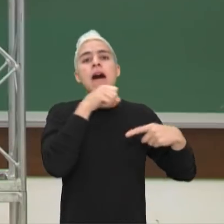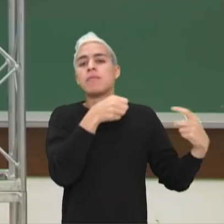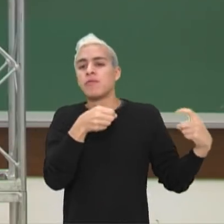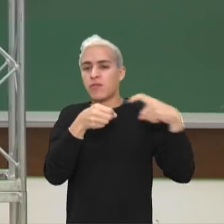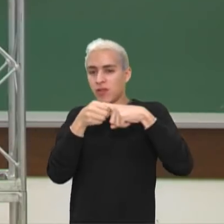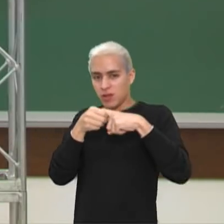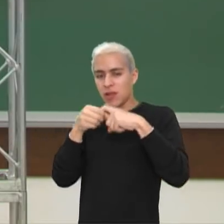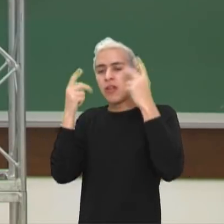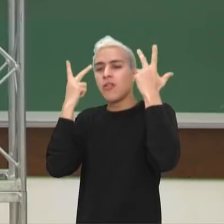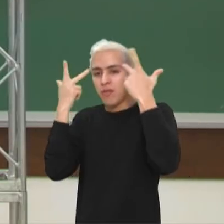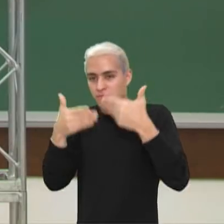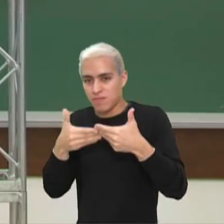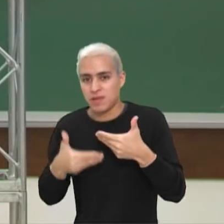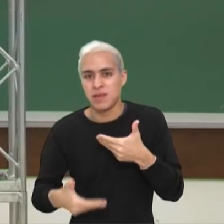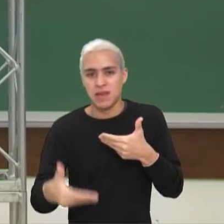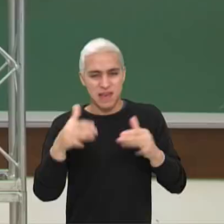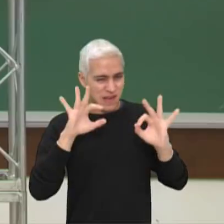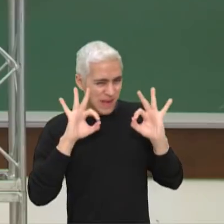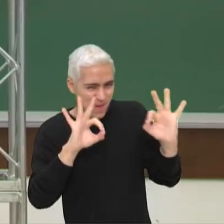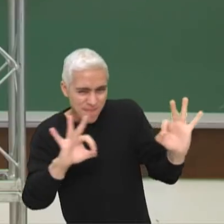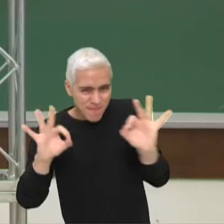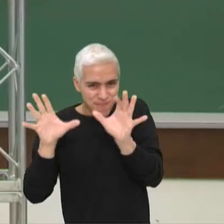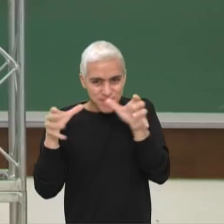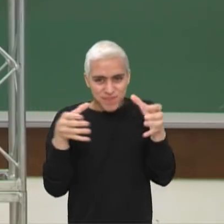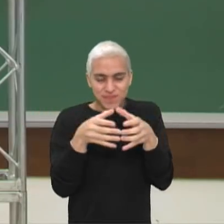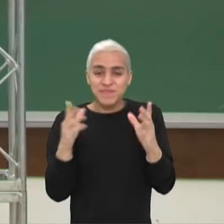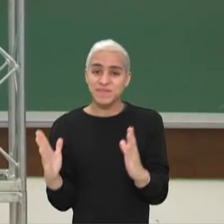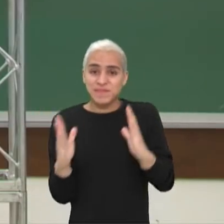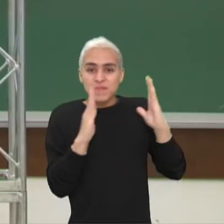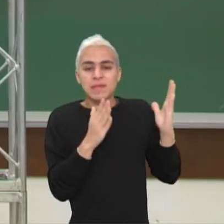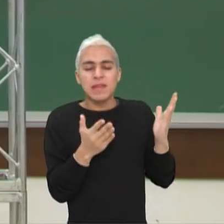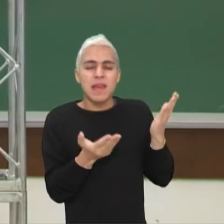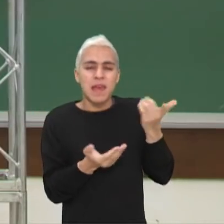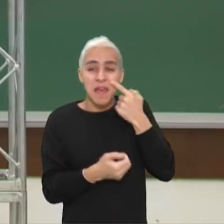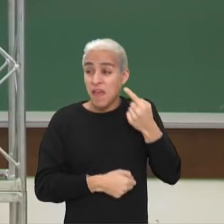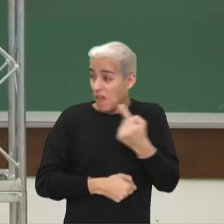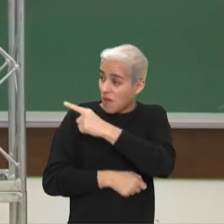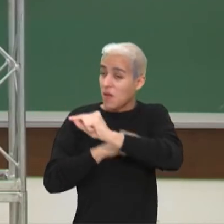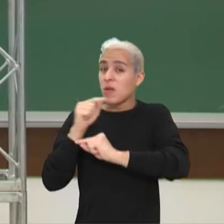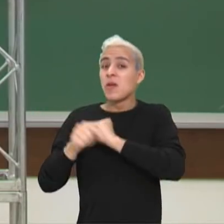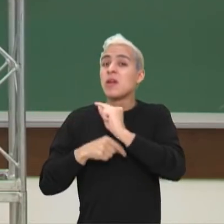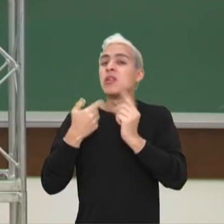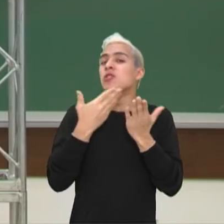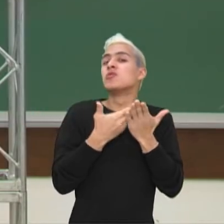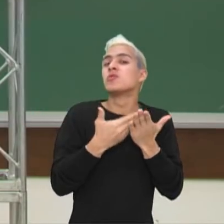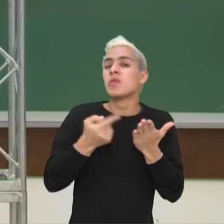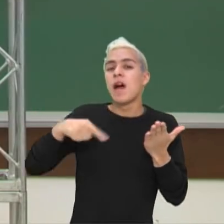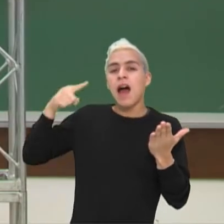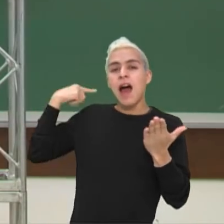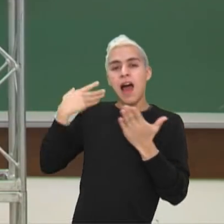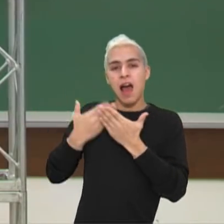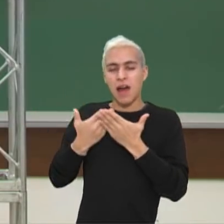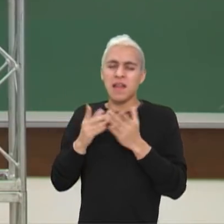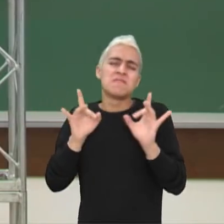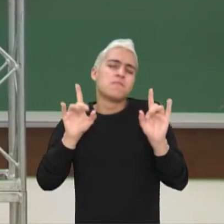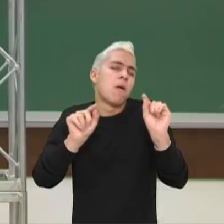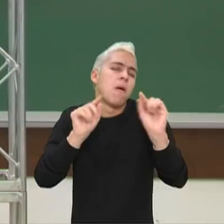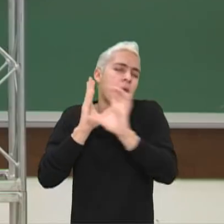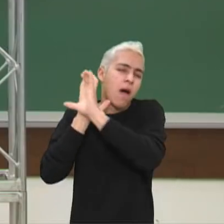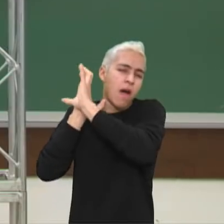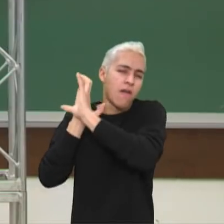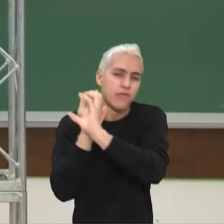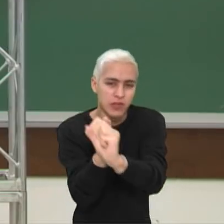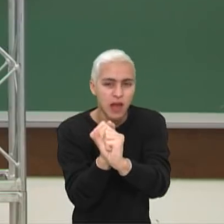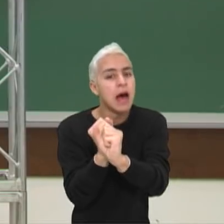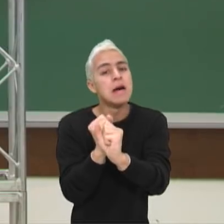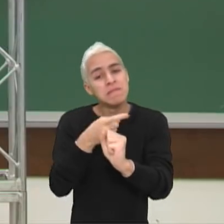possível. Ok, turminha? Então, vamos ver o que a gente já aprendeu nas outras aulas lá? Só dar uma recapitulada para a gente